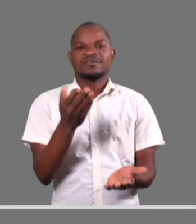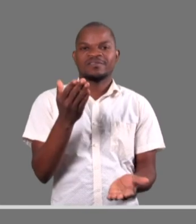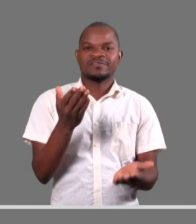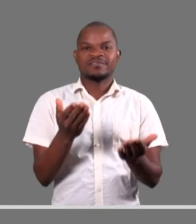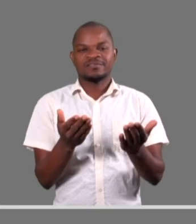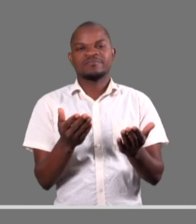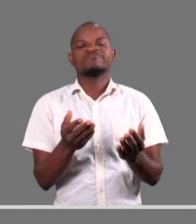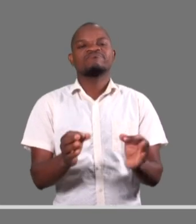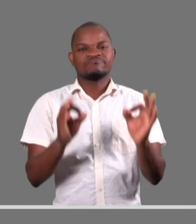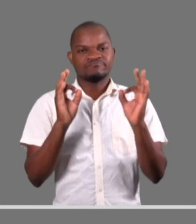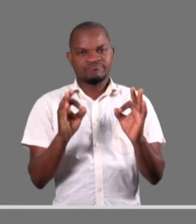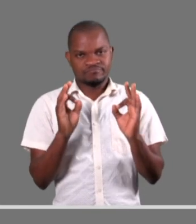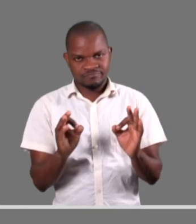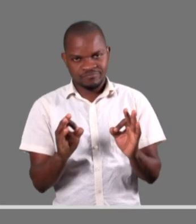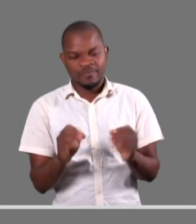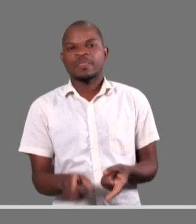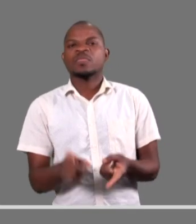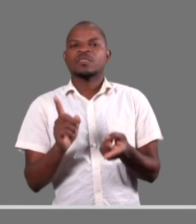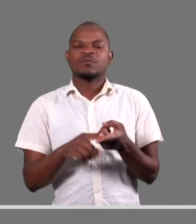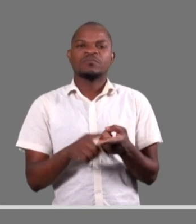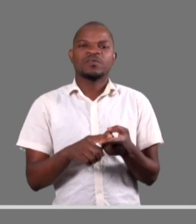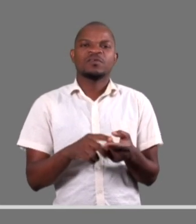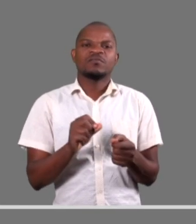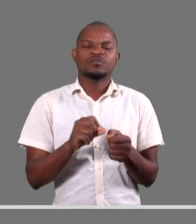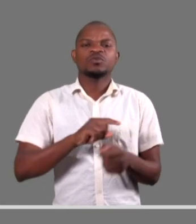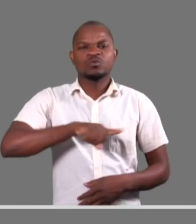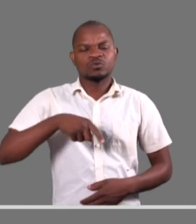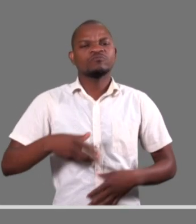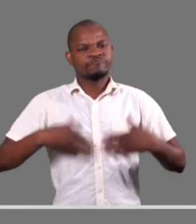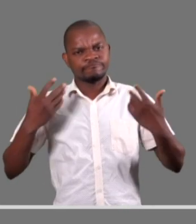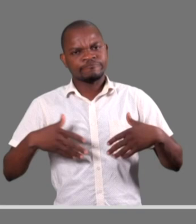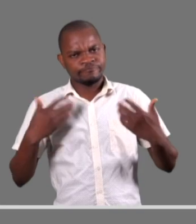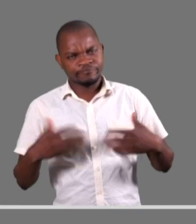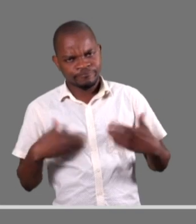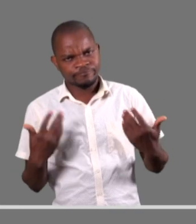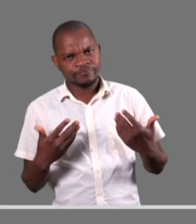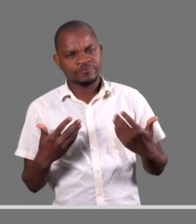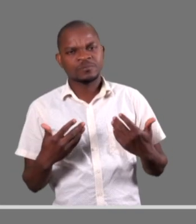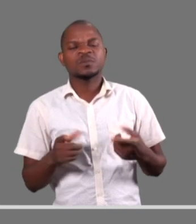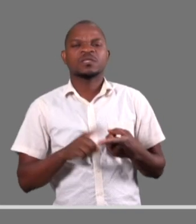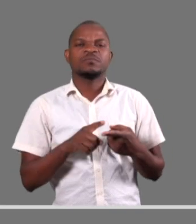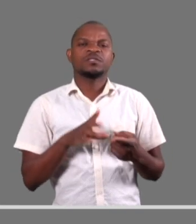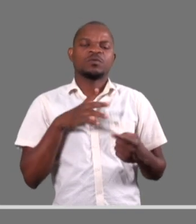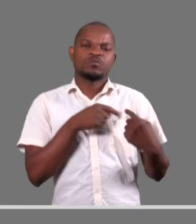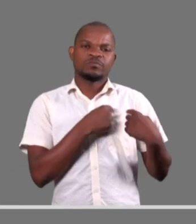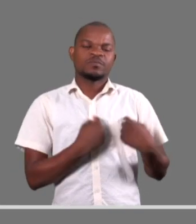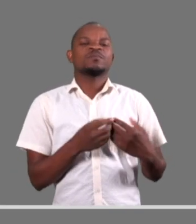balanço positivo e motivador e faz com que nos motive também a ter um coração